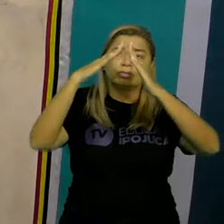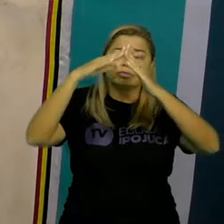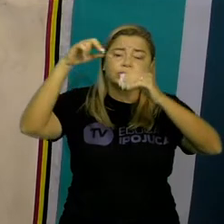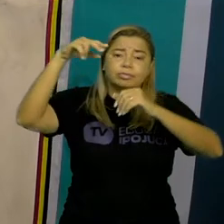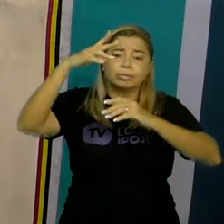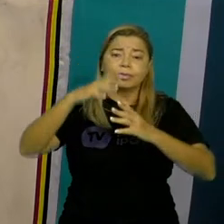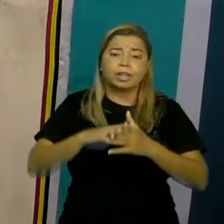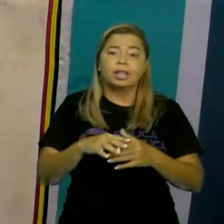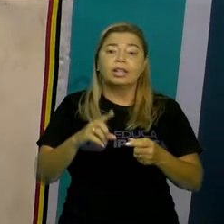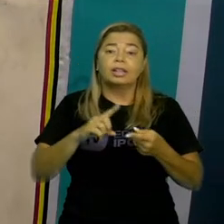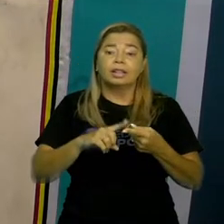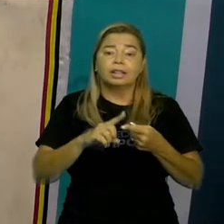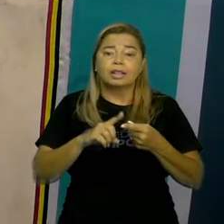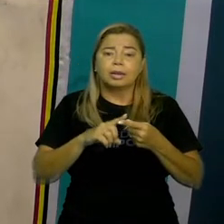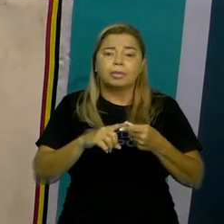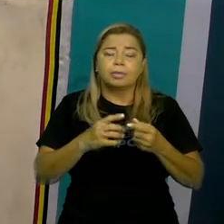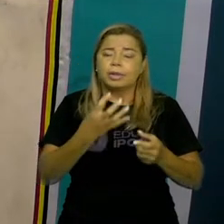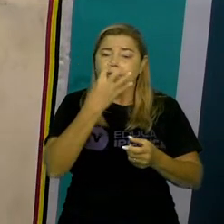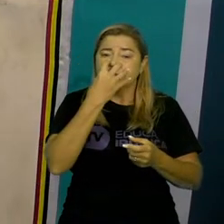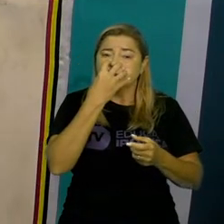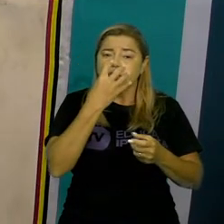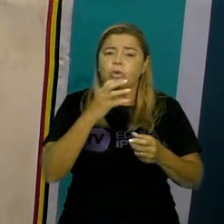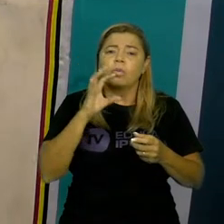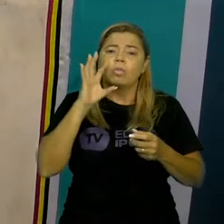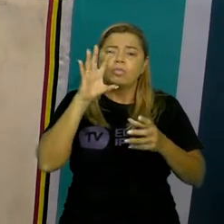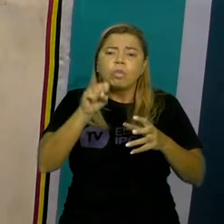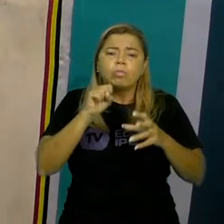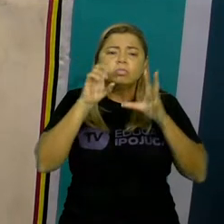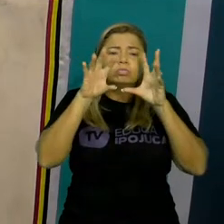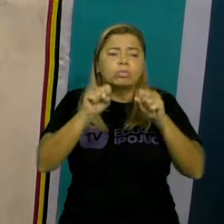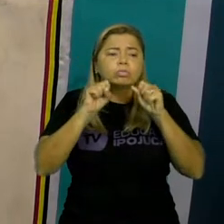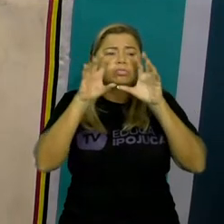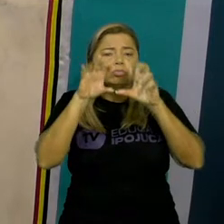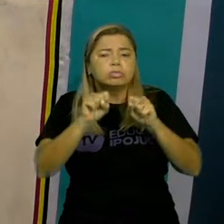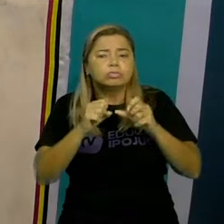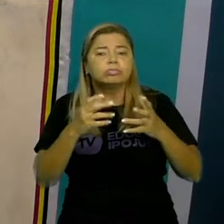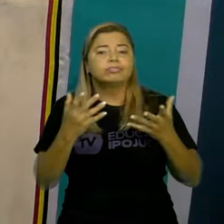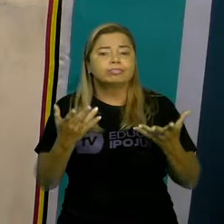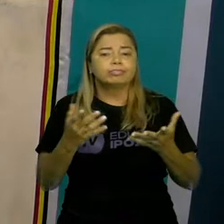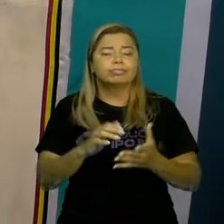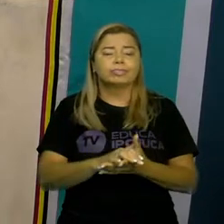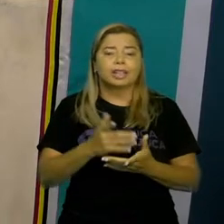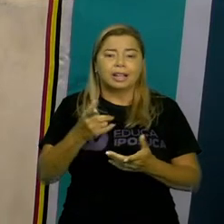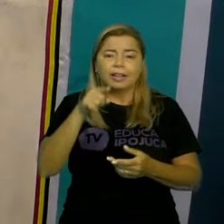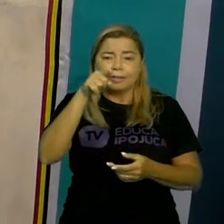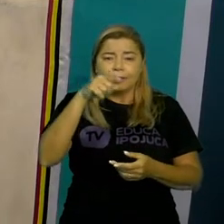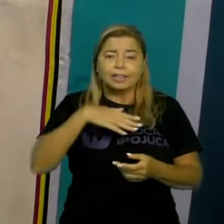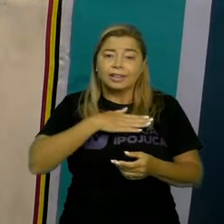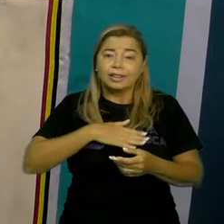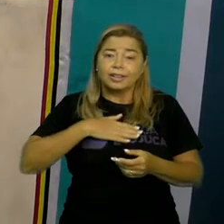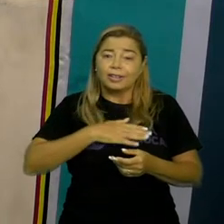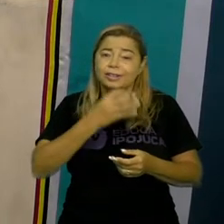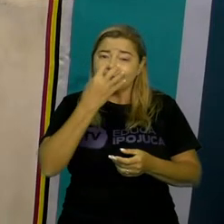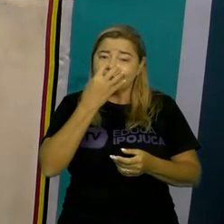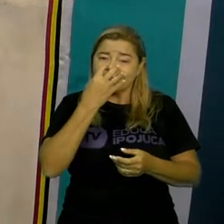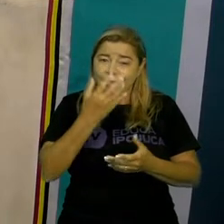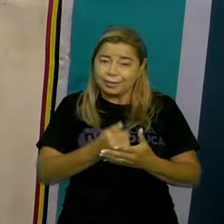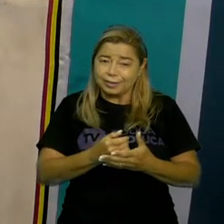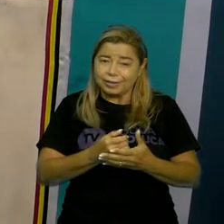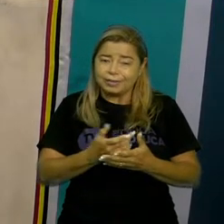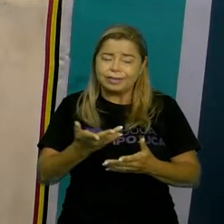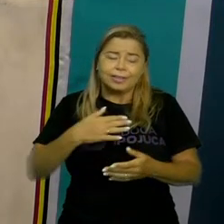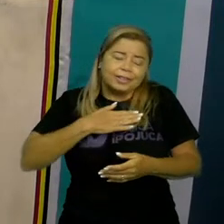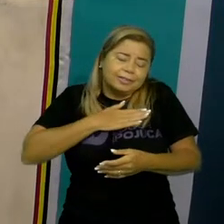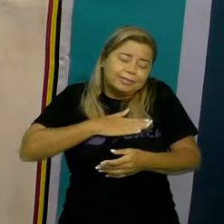dos cachorrinhos. E aí, quem gosta de cachorro? Tem aí uma ama, né? Ouvimos as